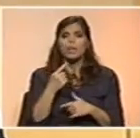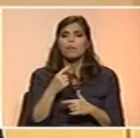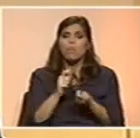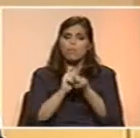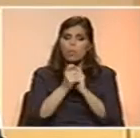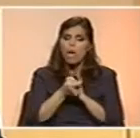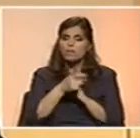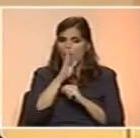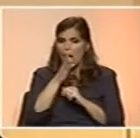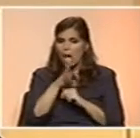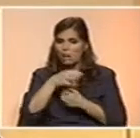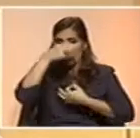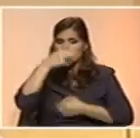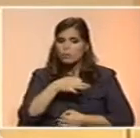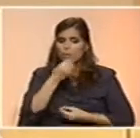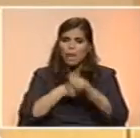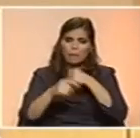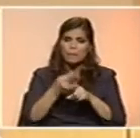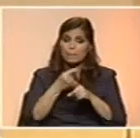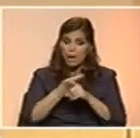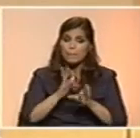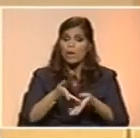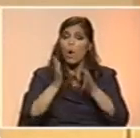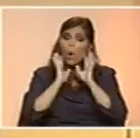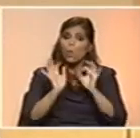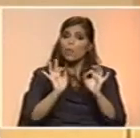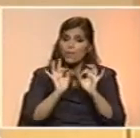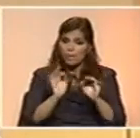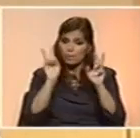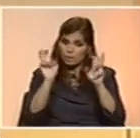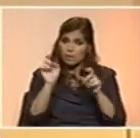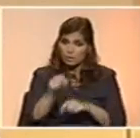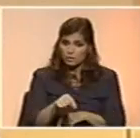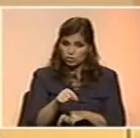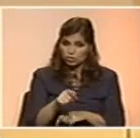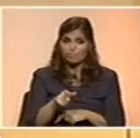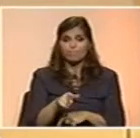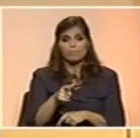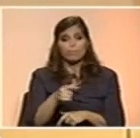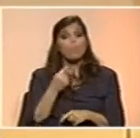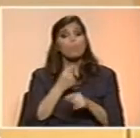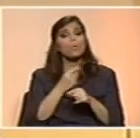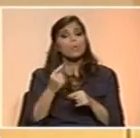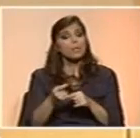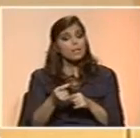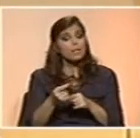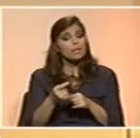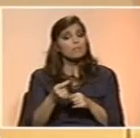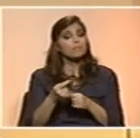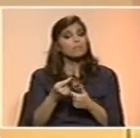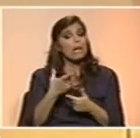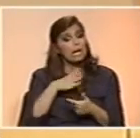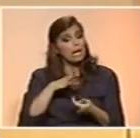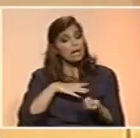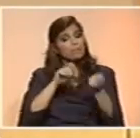também nesta perspectiva devemos estar atentos a este assunto. Portanto, as razões, as motivações pelas quais fazemos estas adesões,